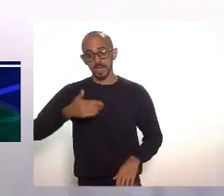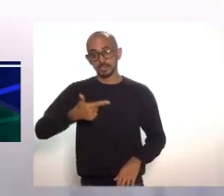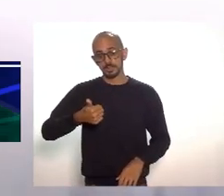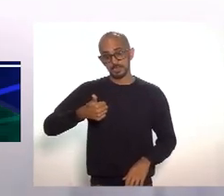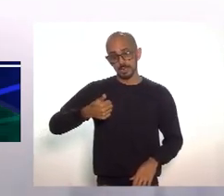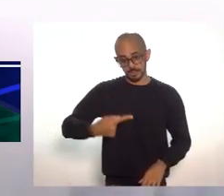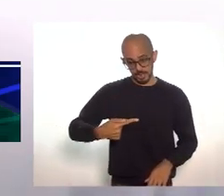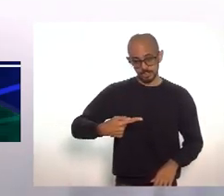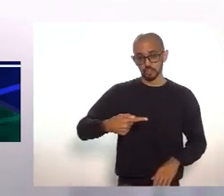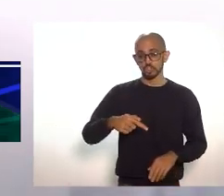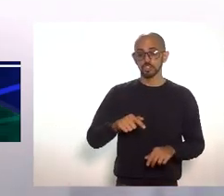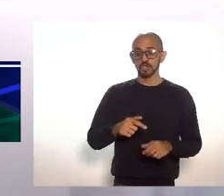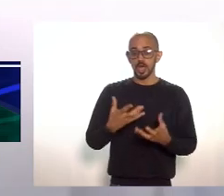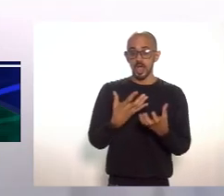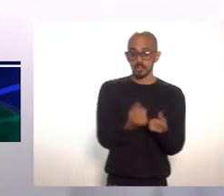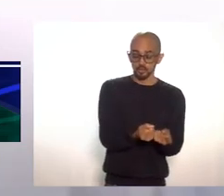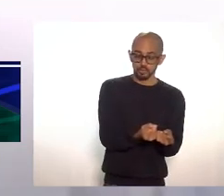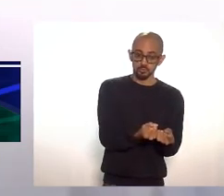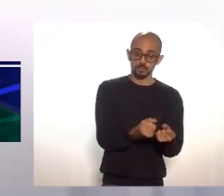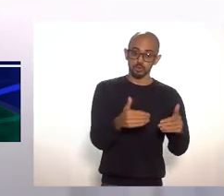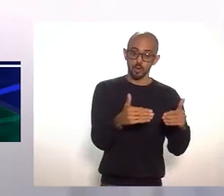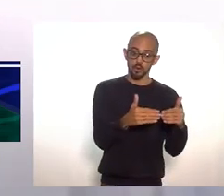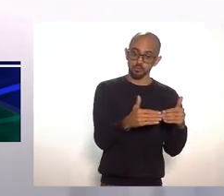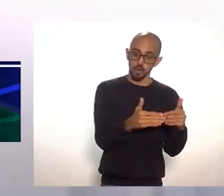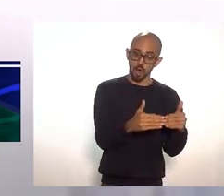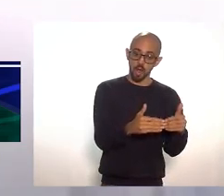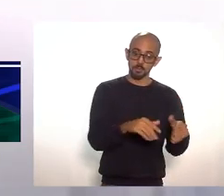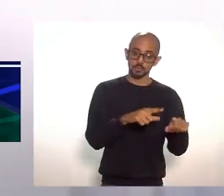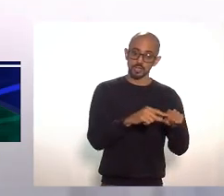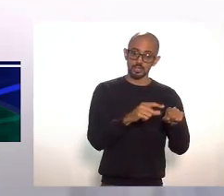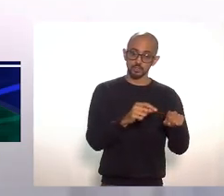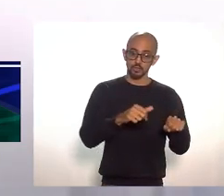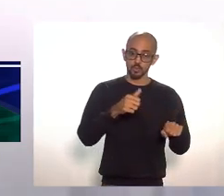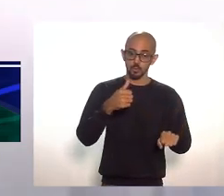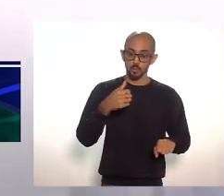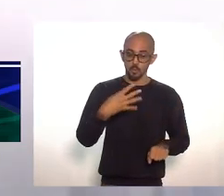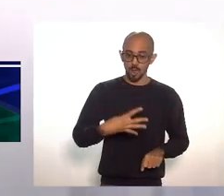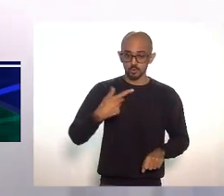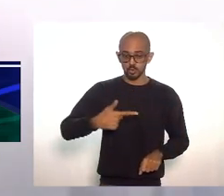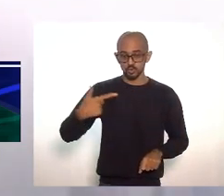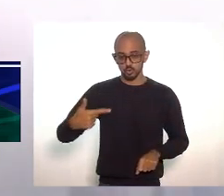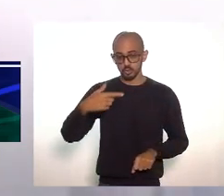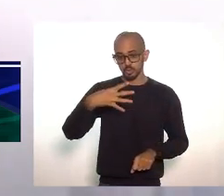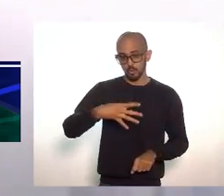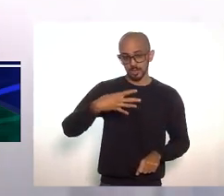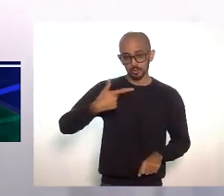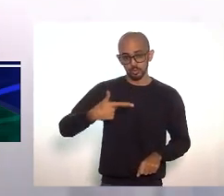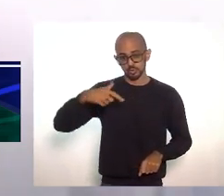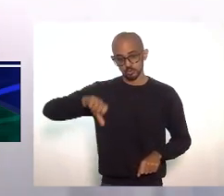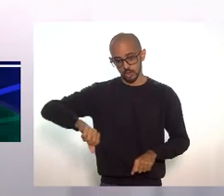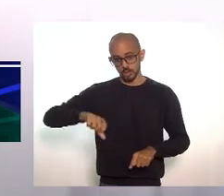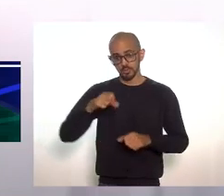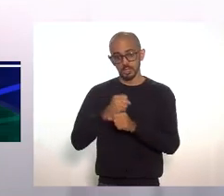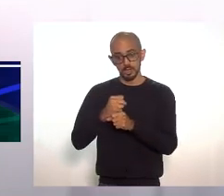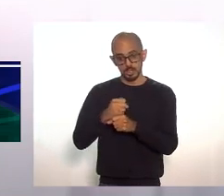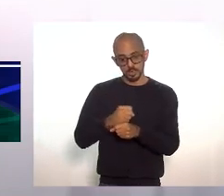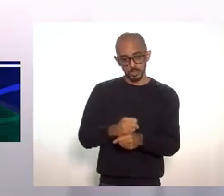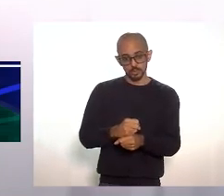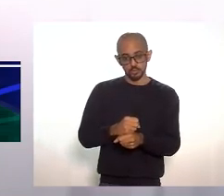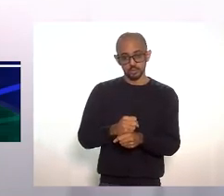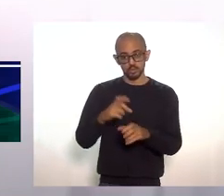aderindo aos artigos 422 e 429, parágrafo único, item 2, ambos do decreto